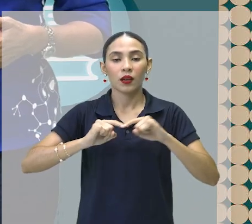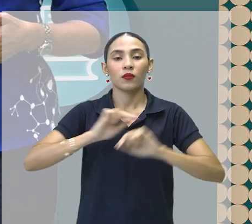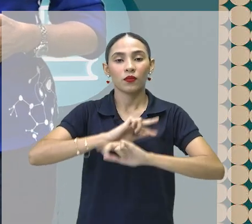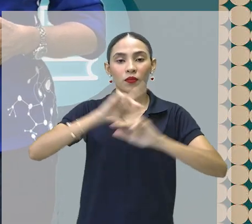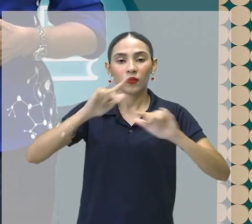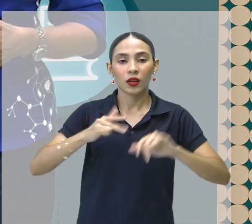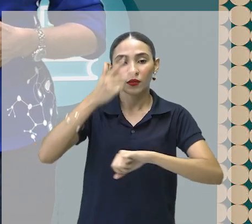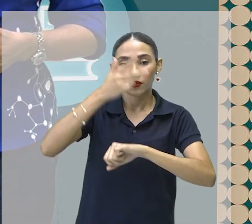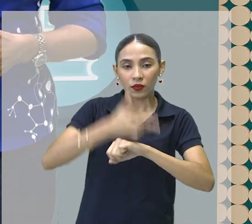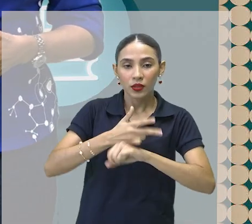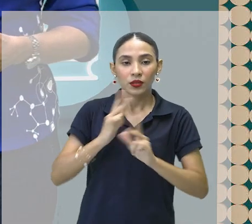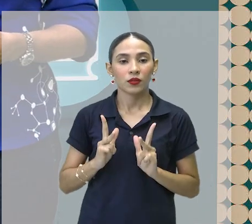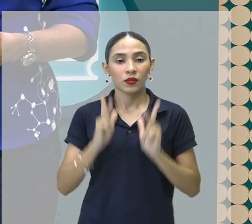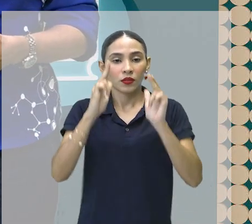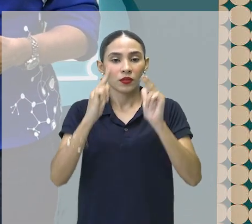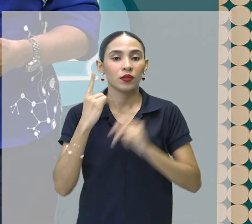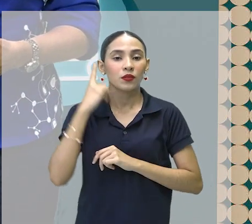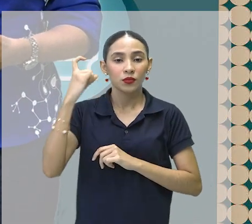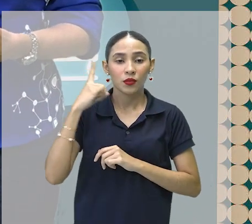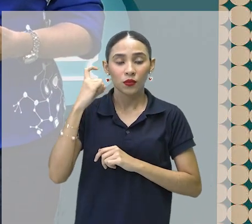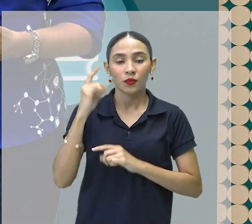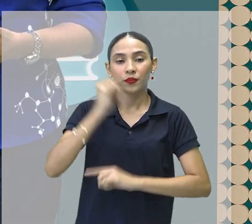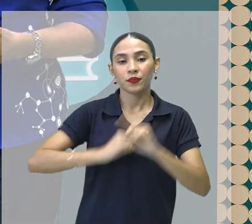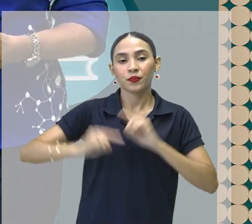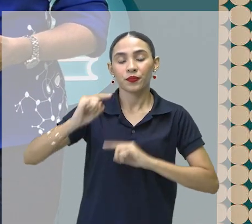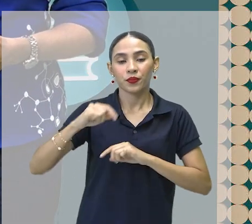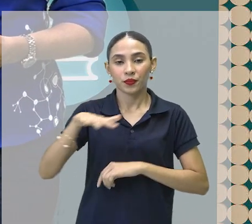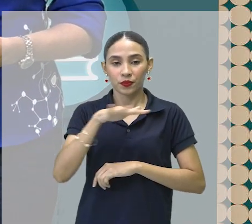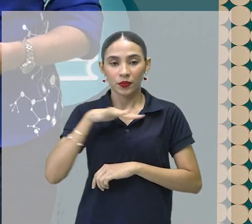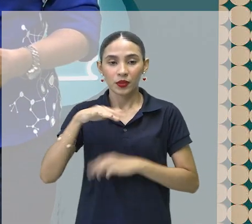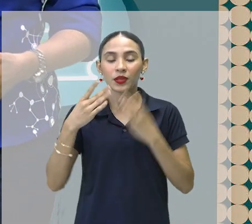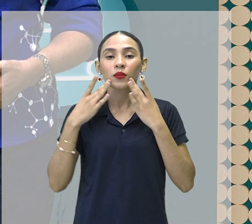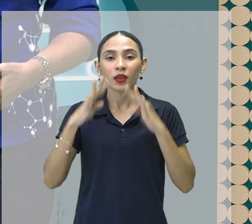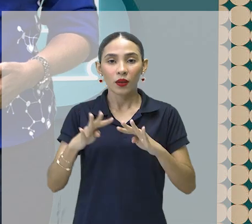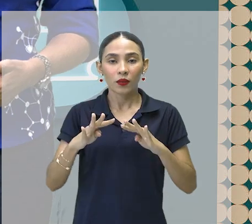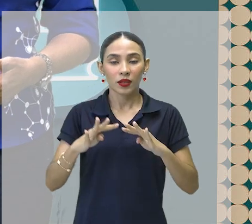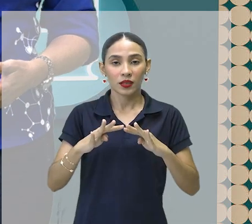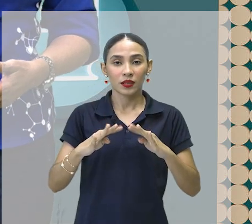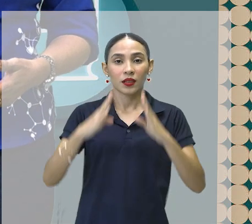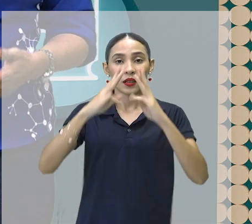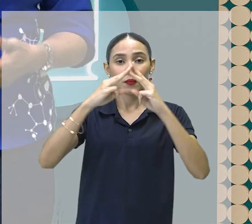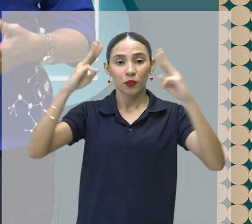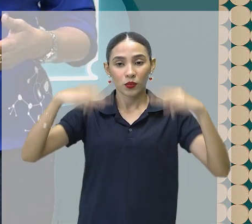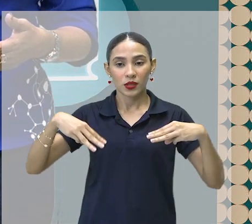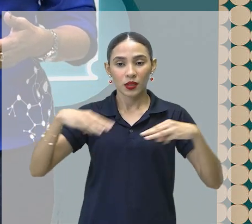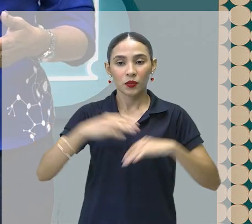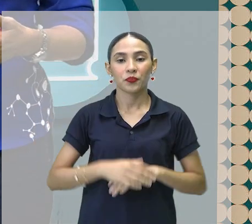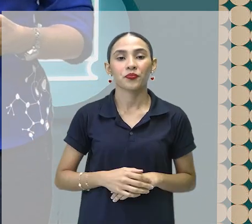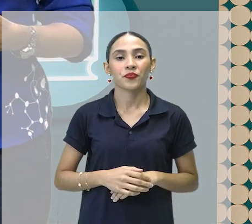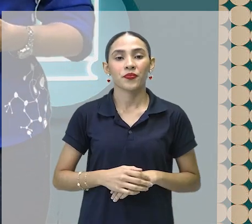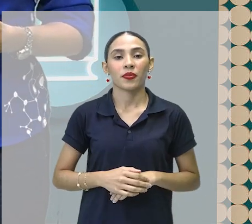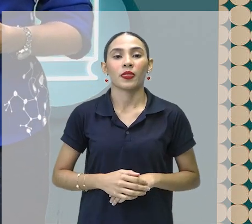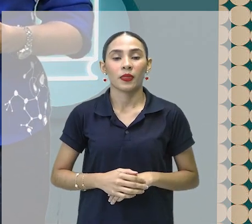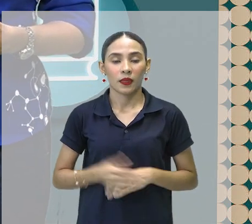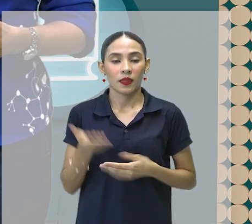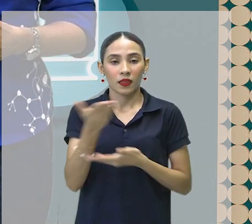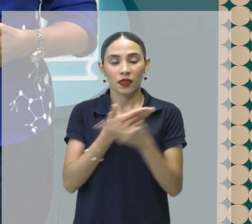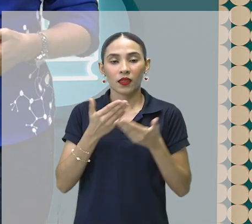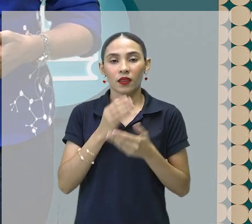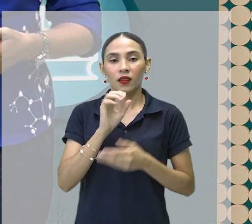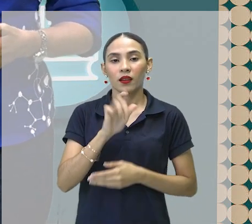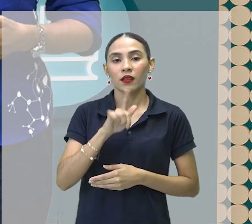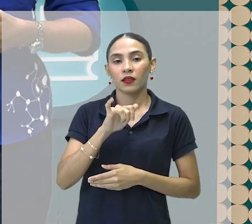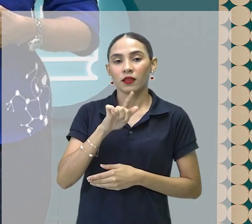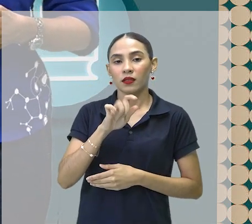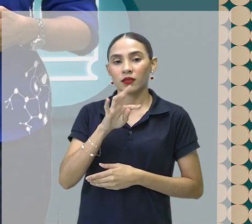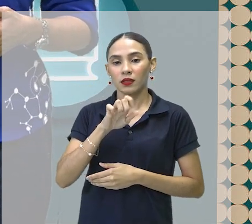projeção, edição de som, para transformar o espaço natural em galeria. Circulação digital.